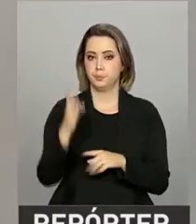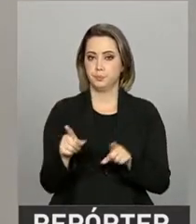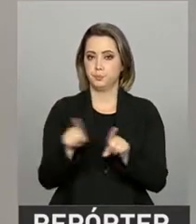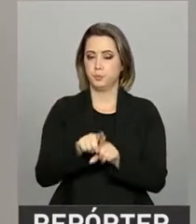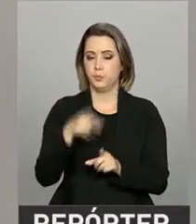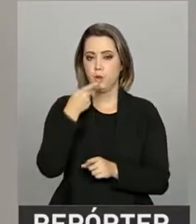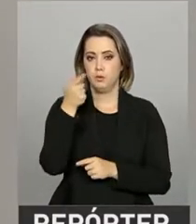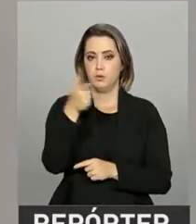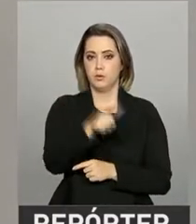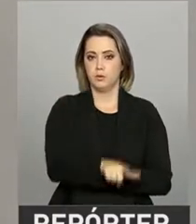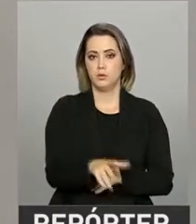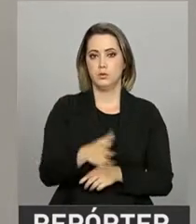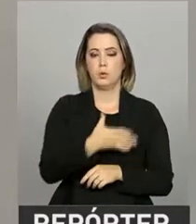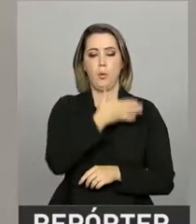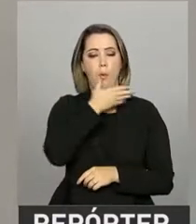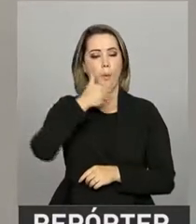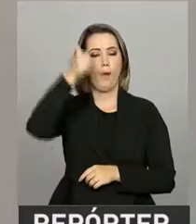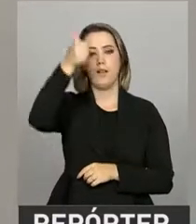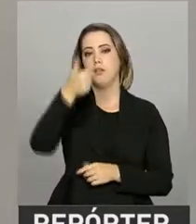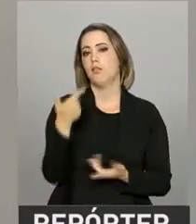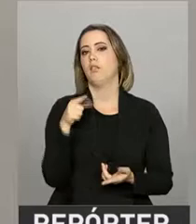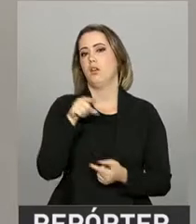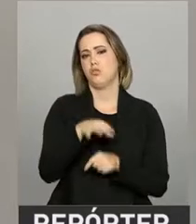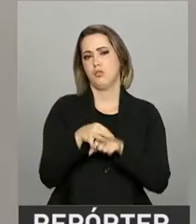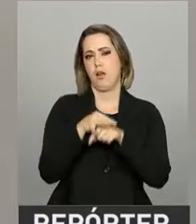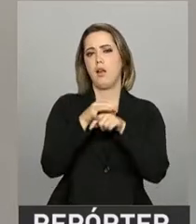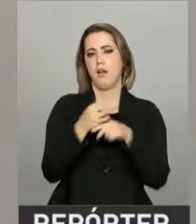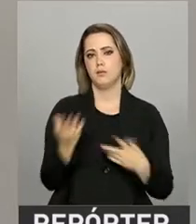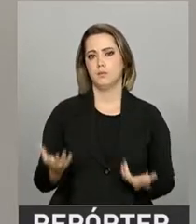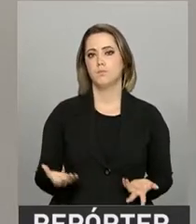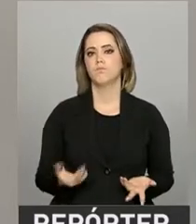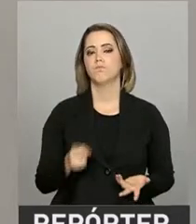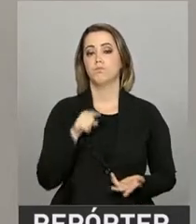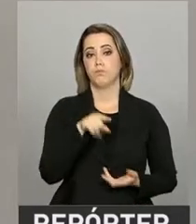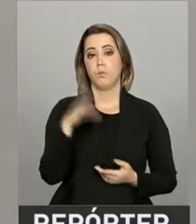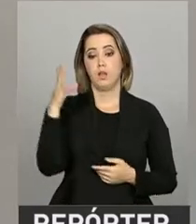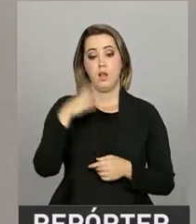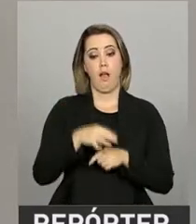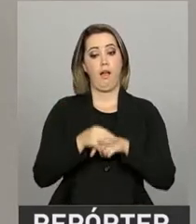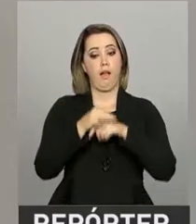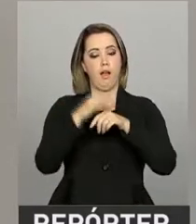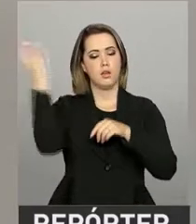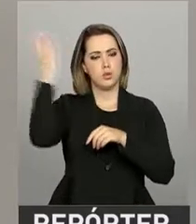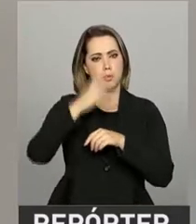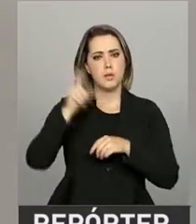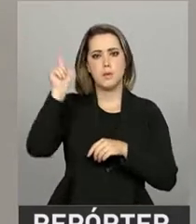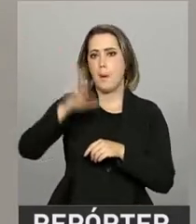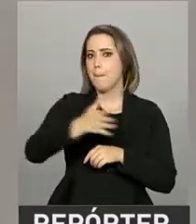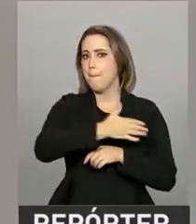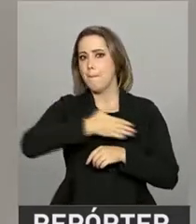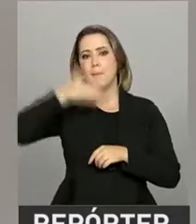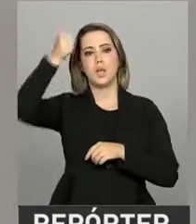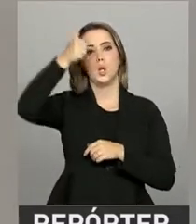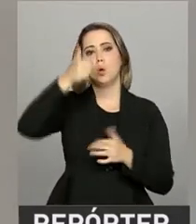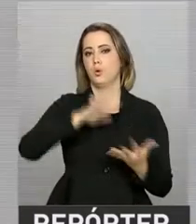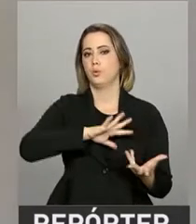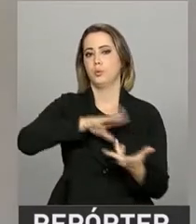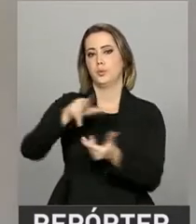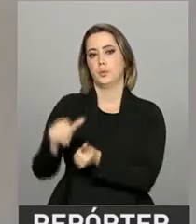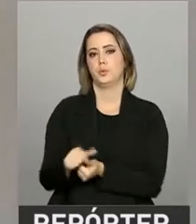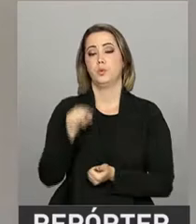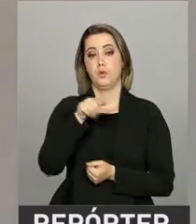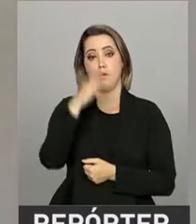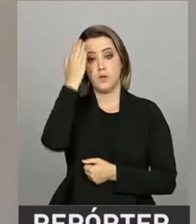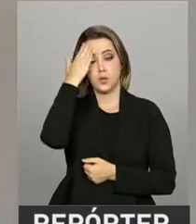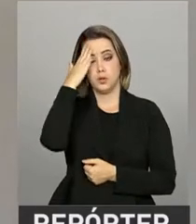Temer reafirmou a qualidade do produto brasileiro. A carne brasileira é a melhor carne do mundo. Vocês sabem que